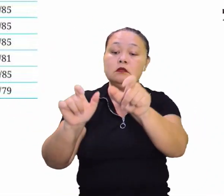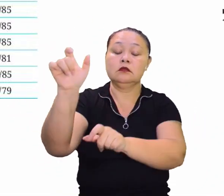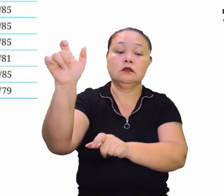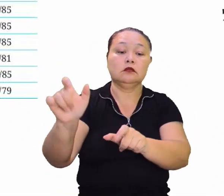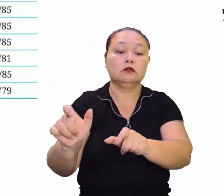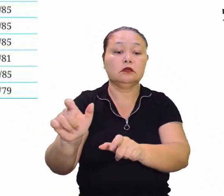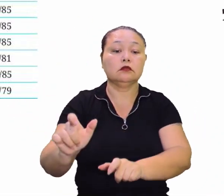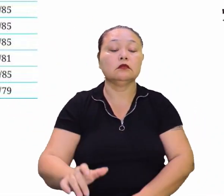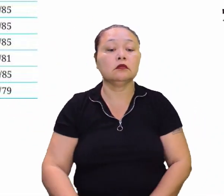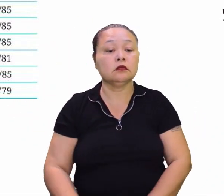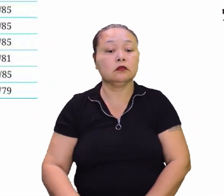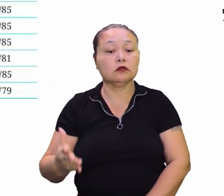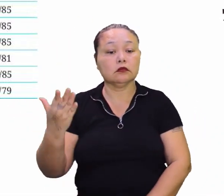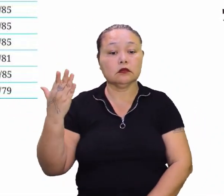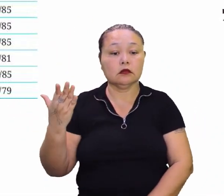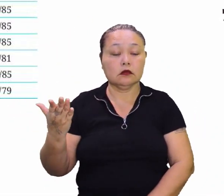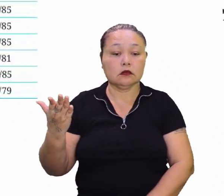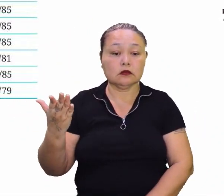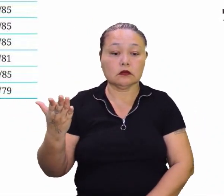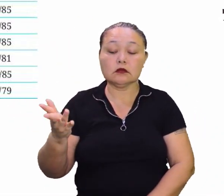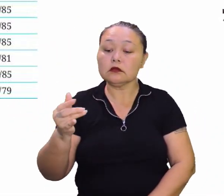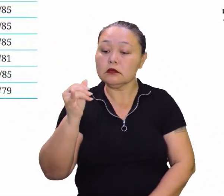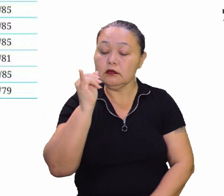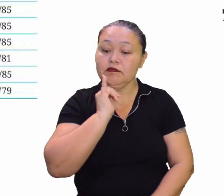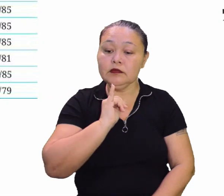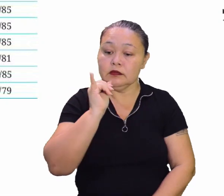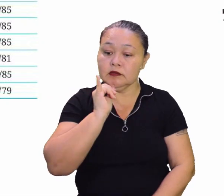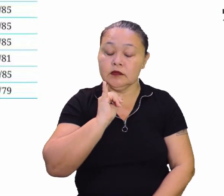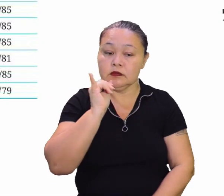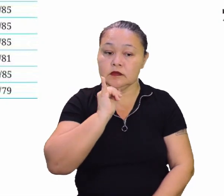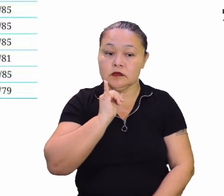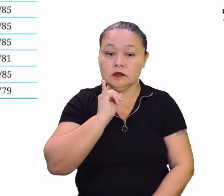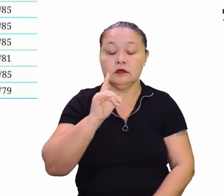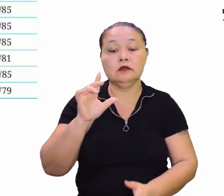População. Olha só, por exemplo, em